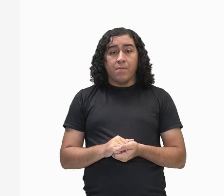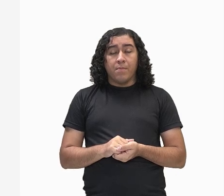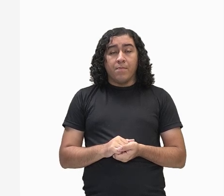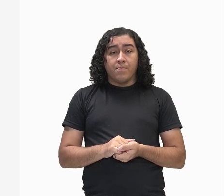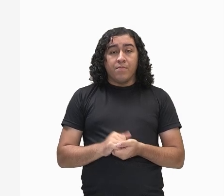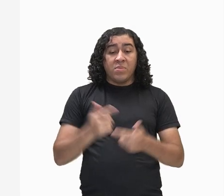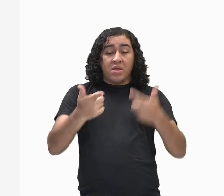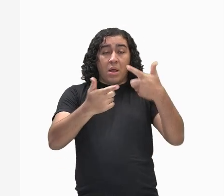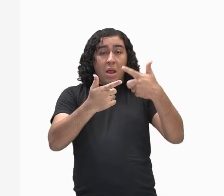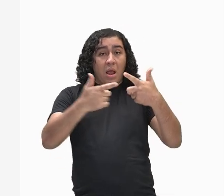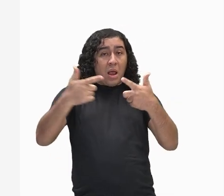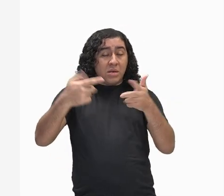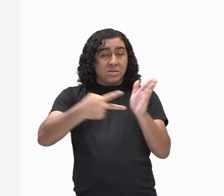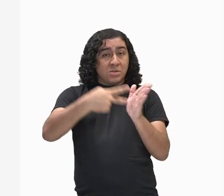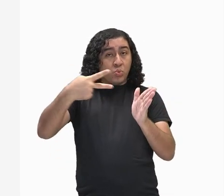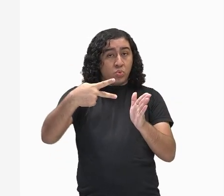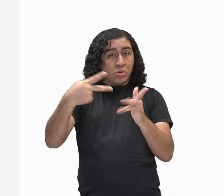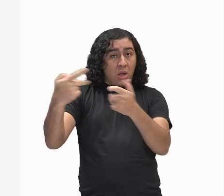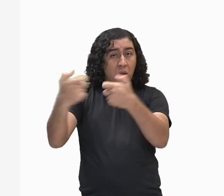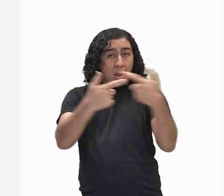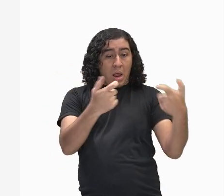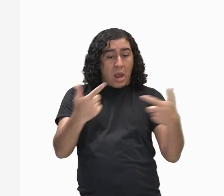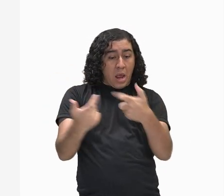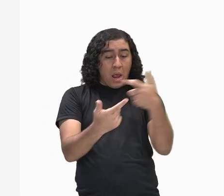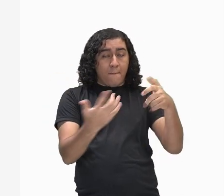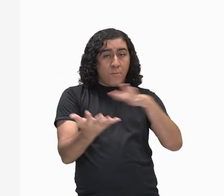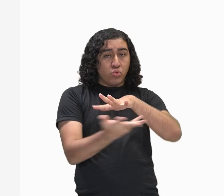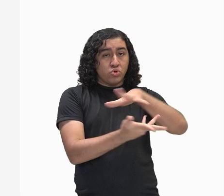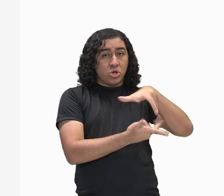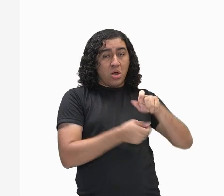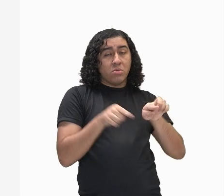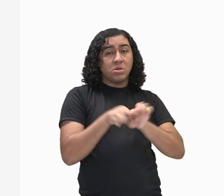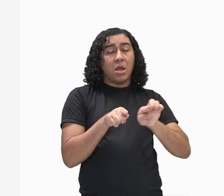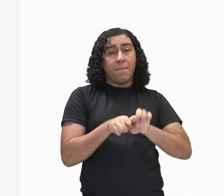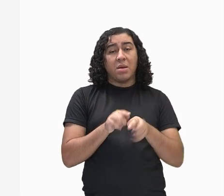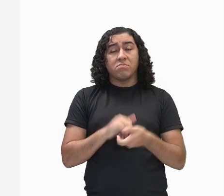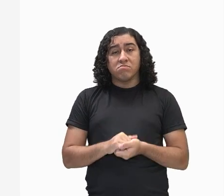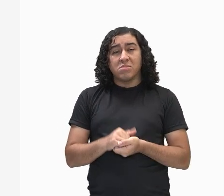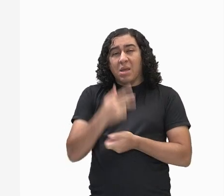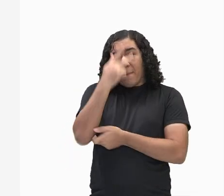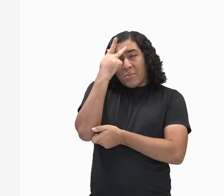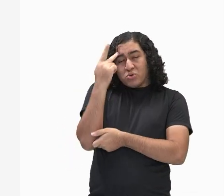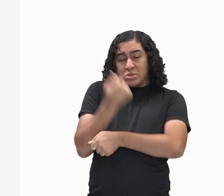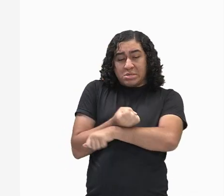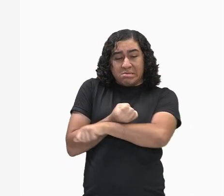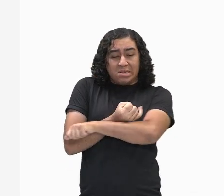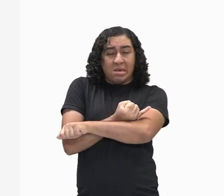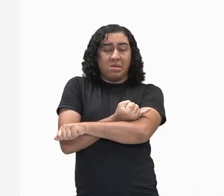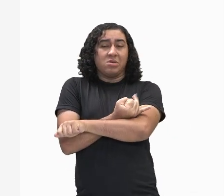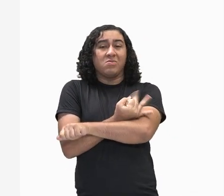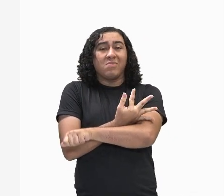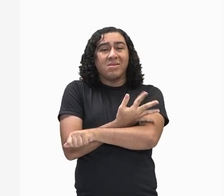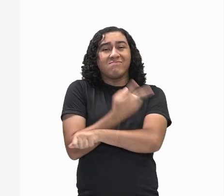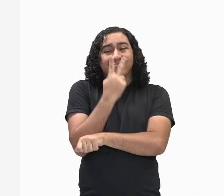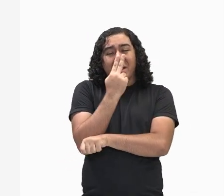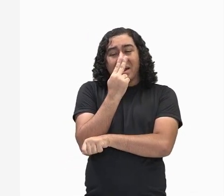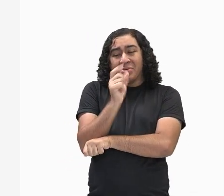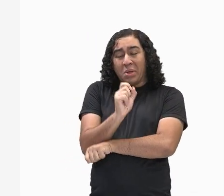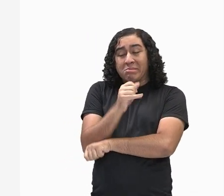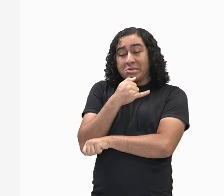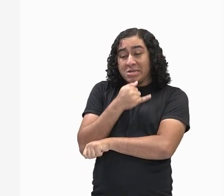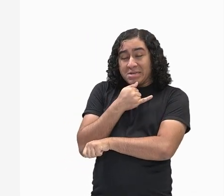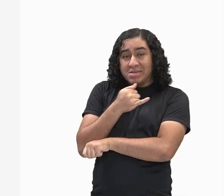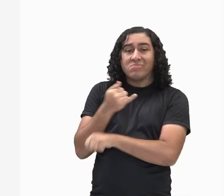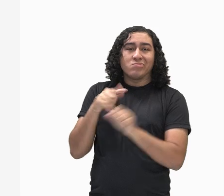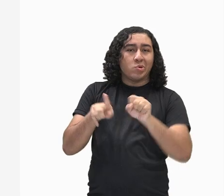Guerra Mundial, tá? Aquele forte sentimento de insatisfação e decepção na sociedade.